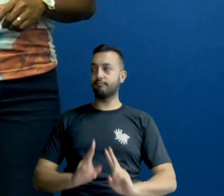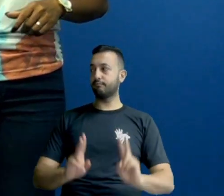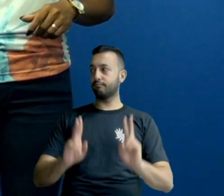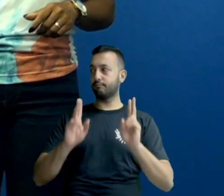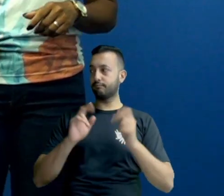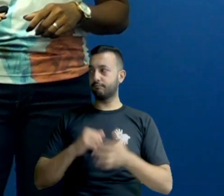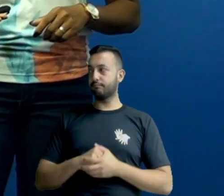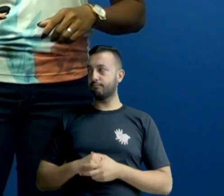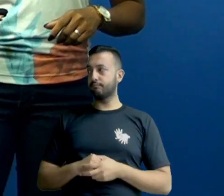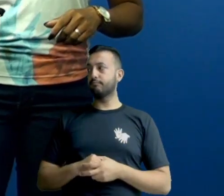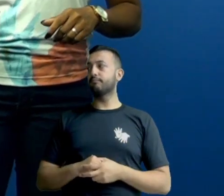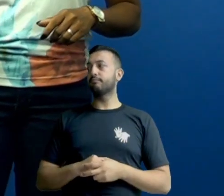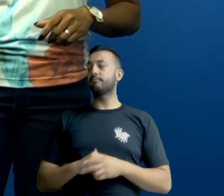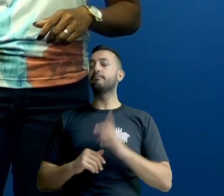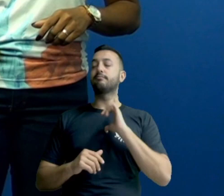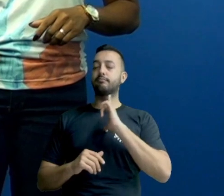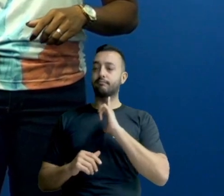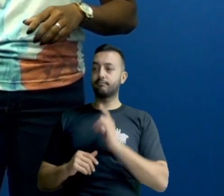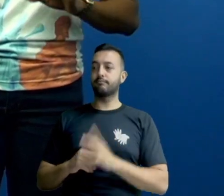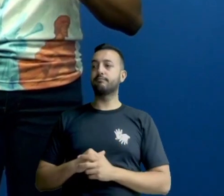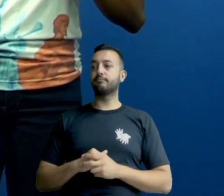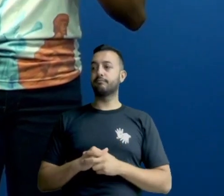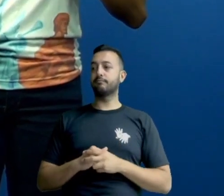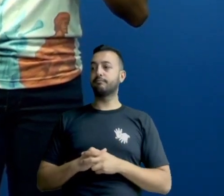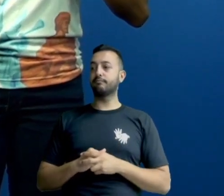go! Temos